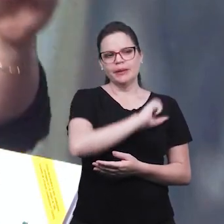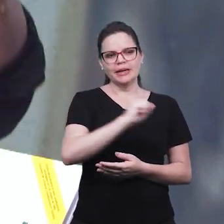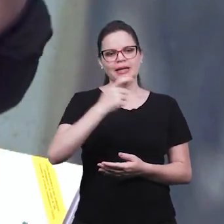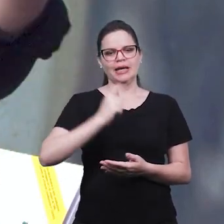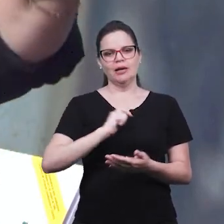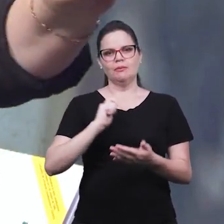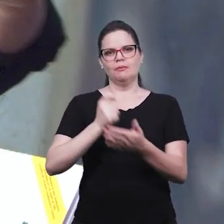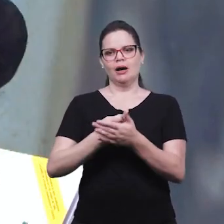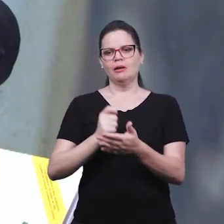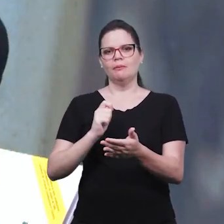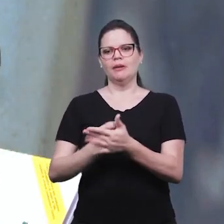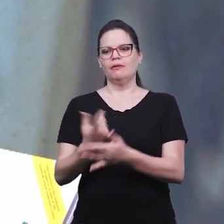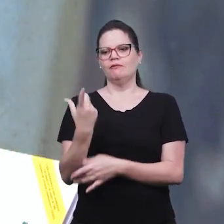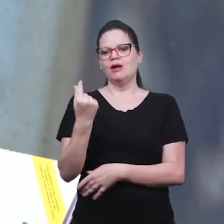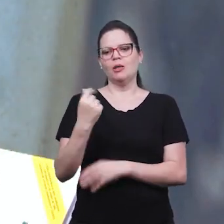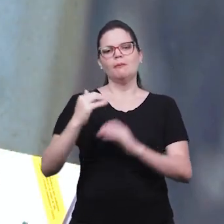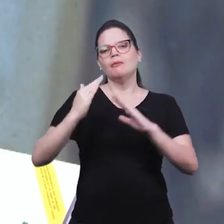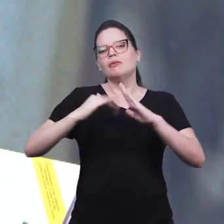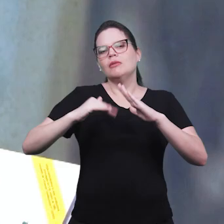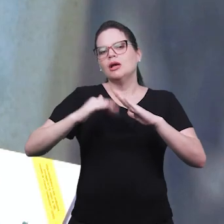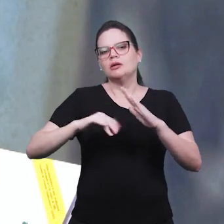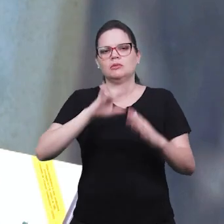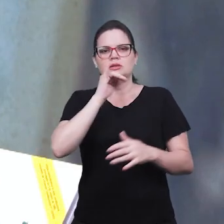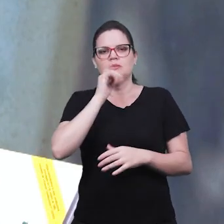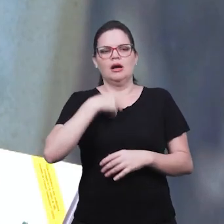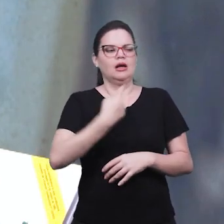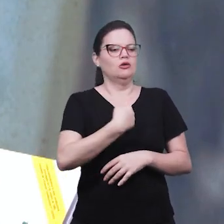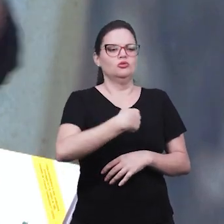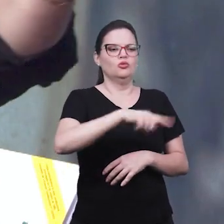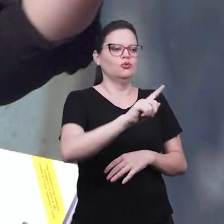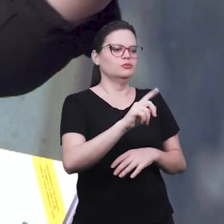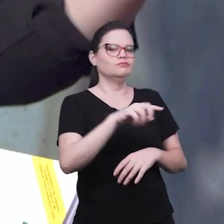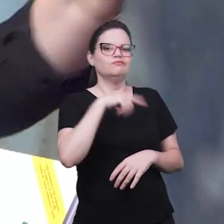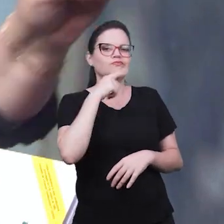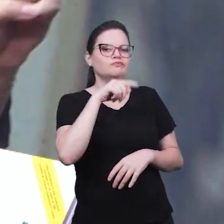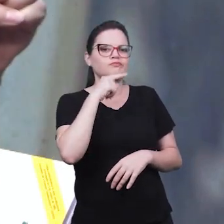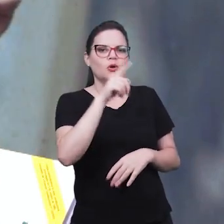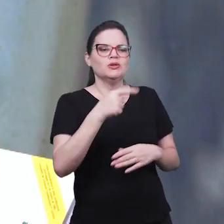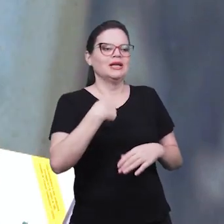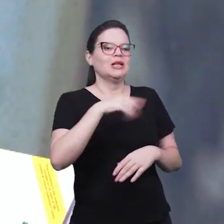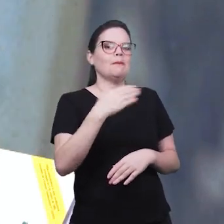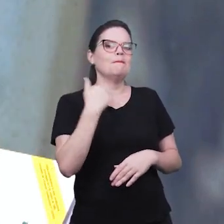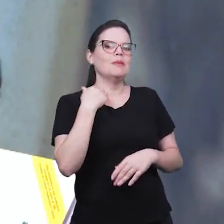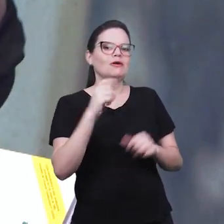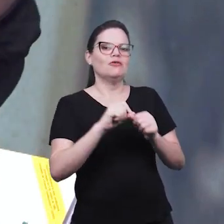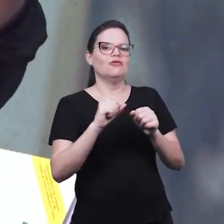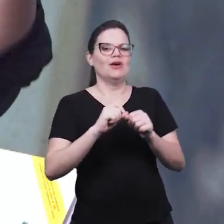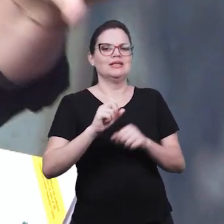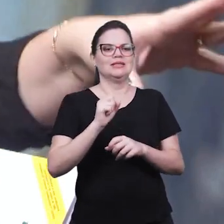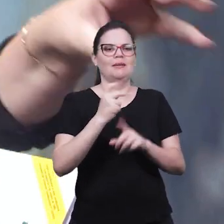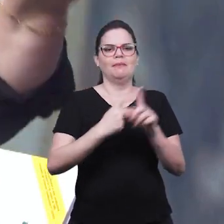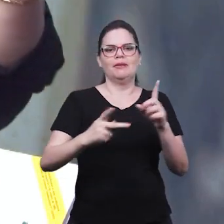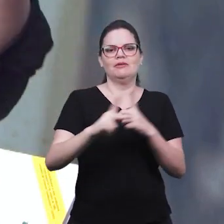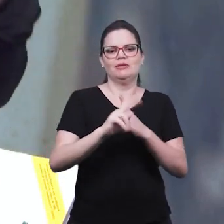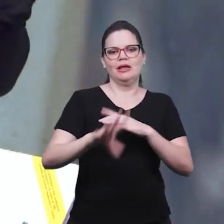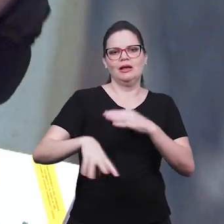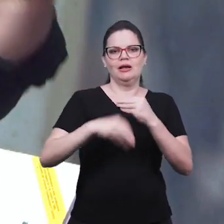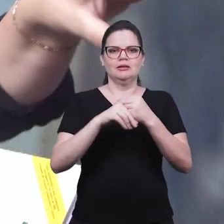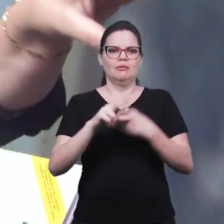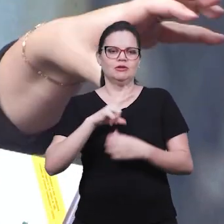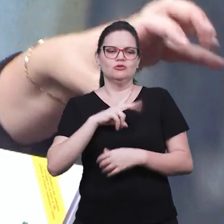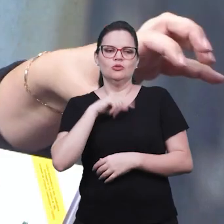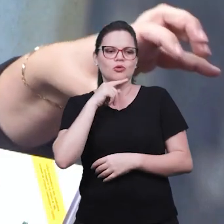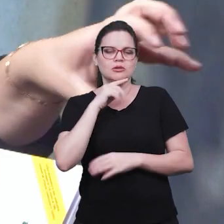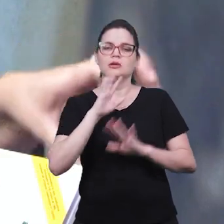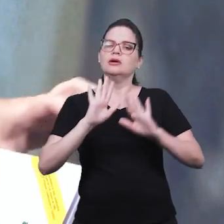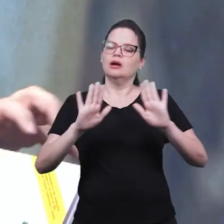que seja um valor pequeno, não tenho condição de ir ao banco e fazer uma previdência complementar, fazer uma poupança,